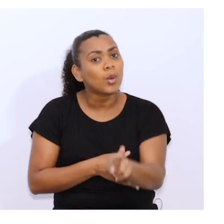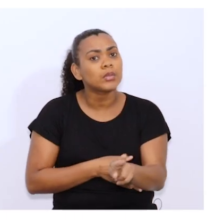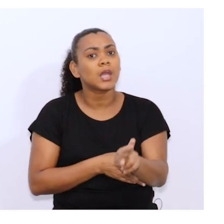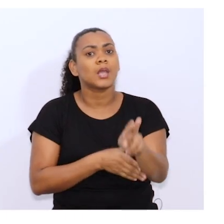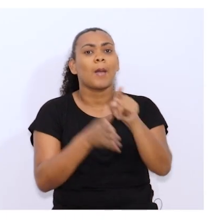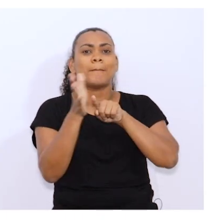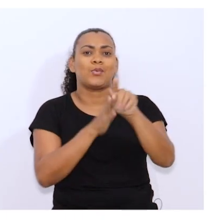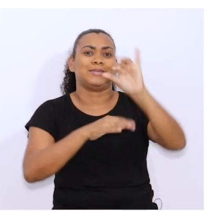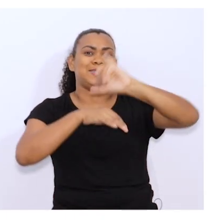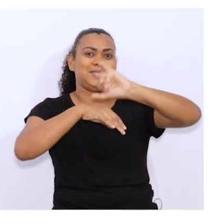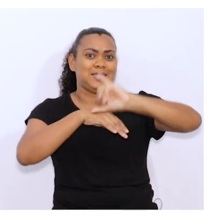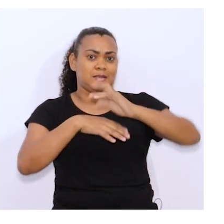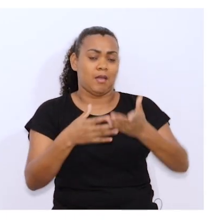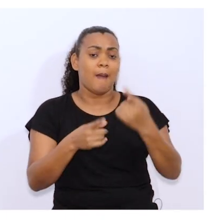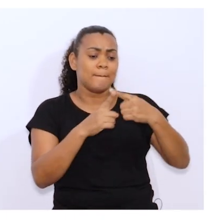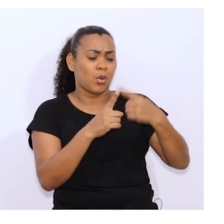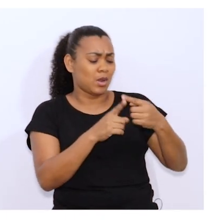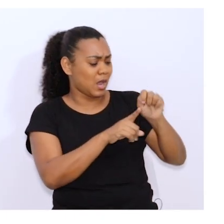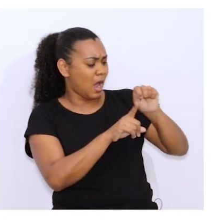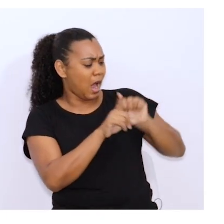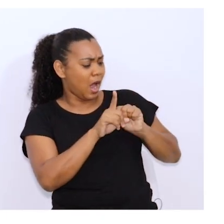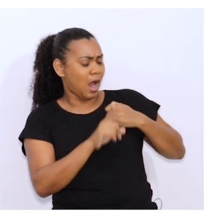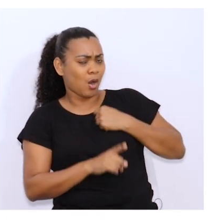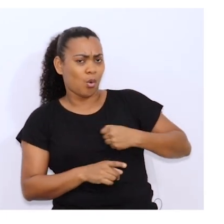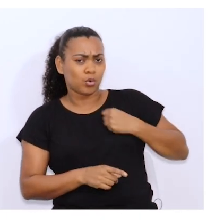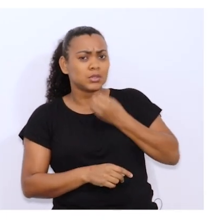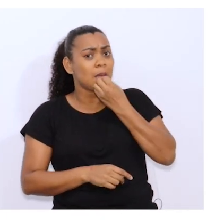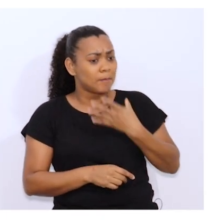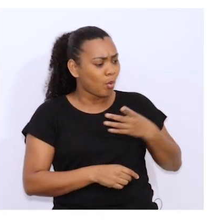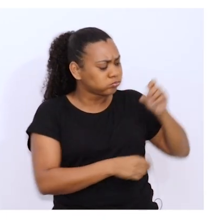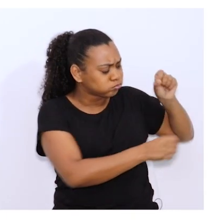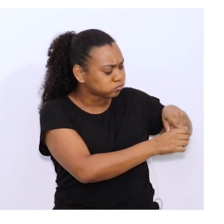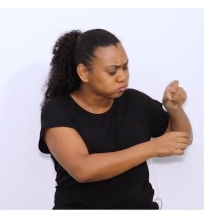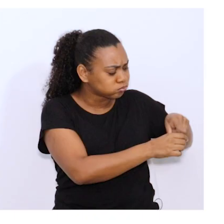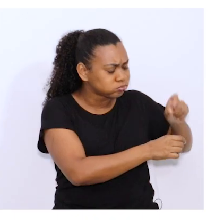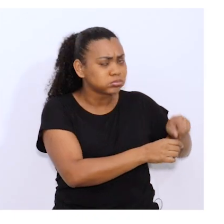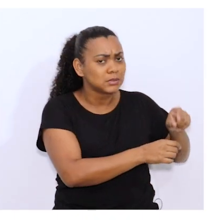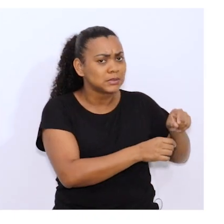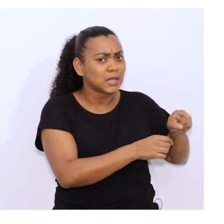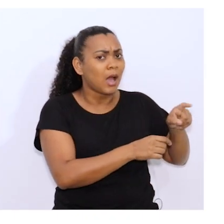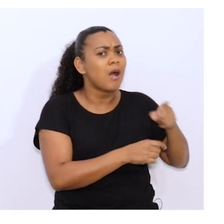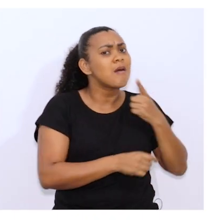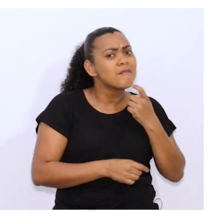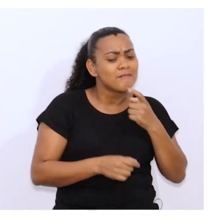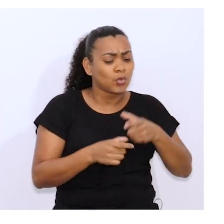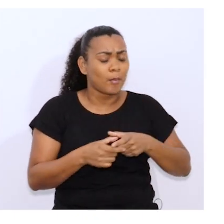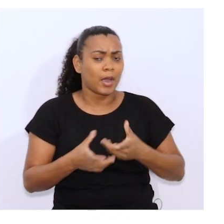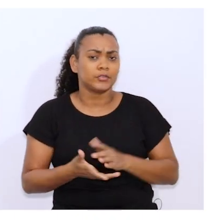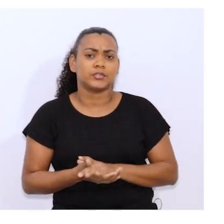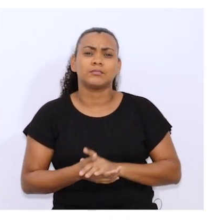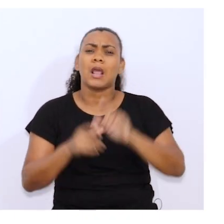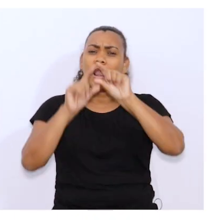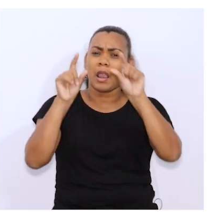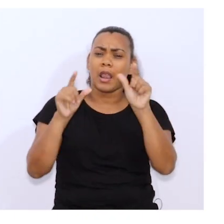pergunta anterior. Porque em agosto é bom para o cultivo de tomate. Vamos ler novamente as frases.